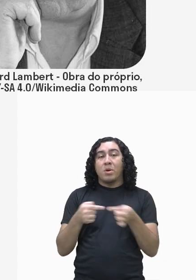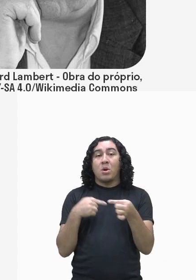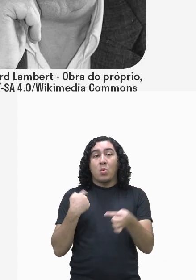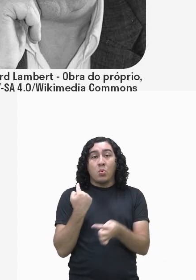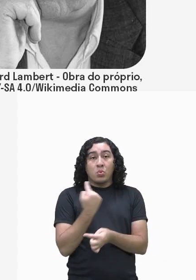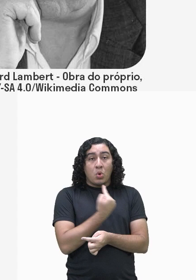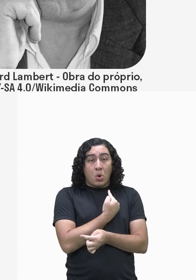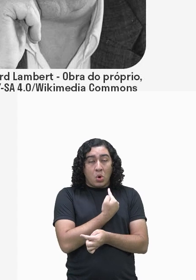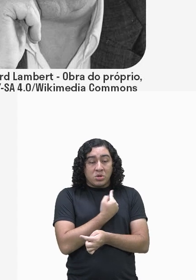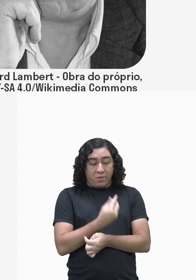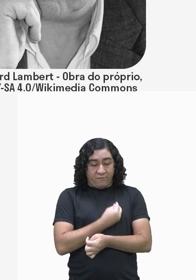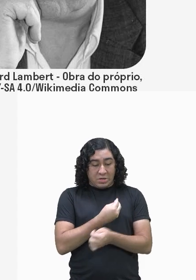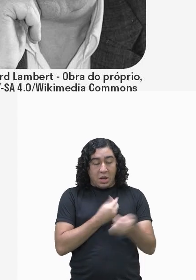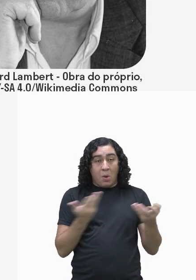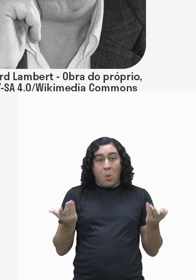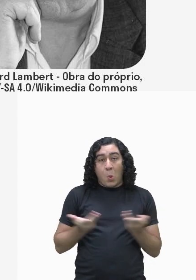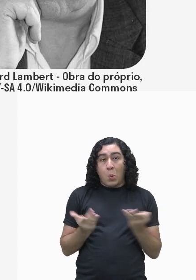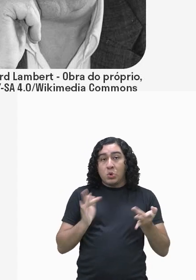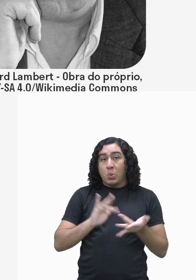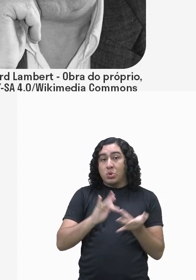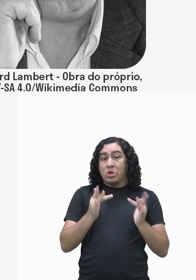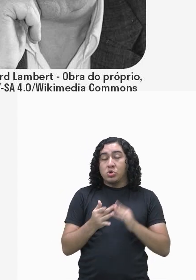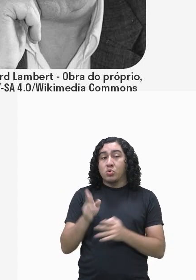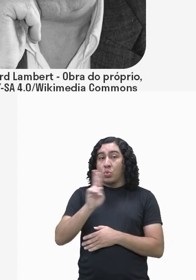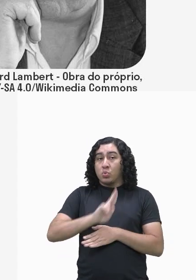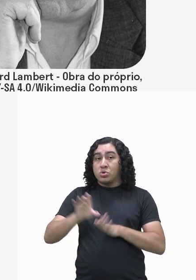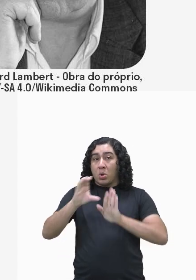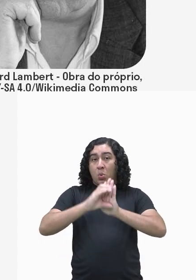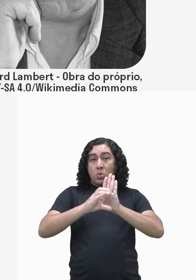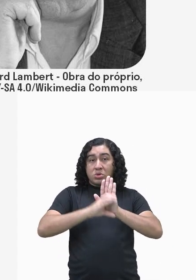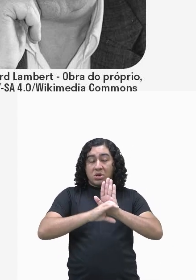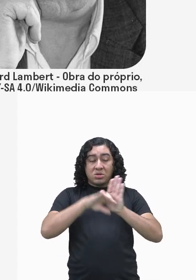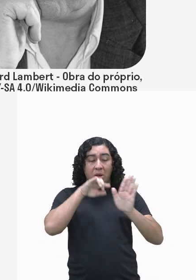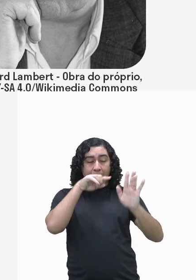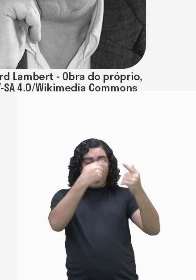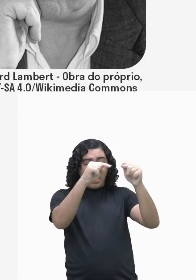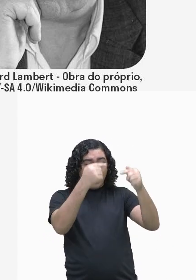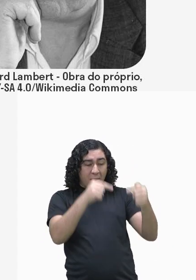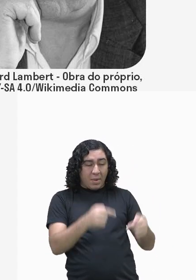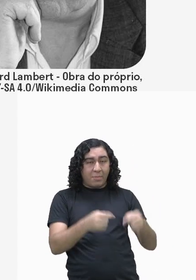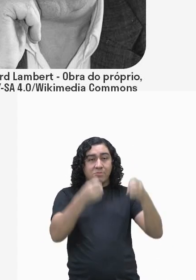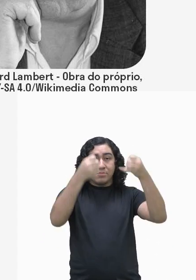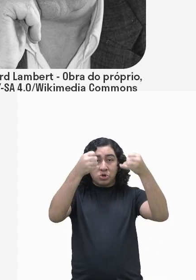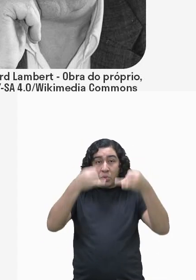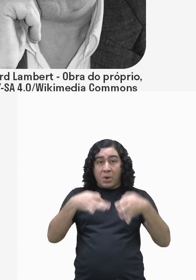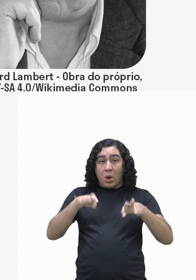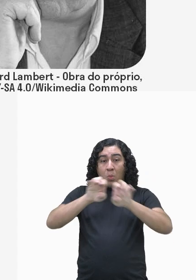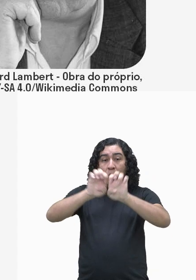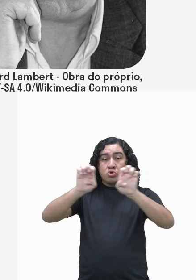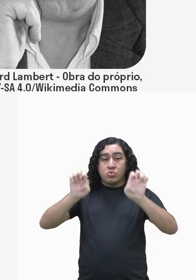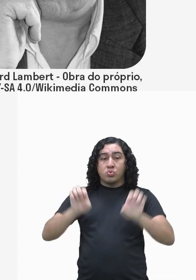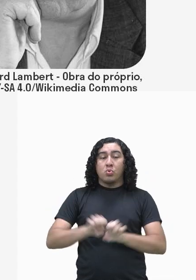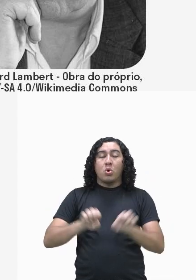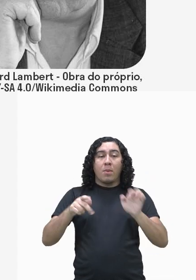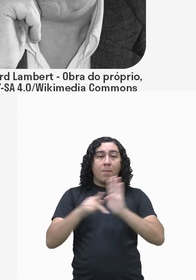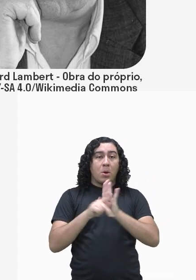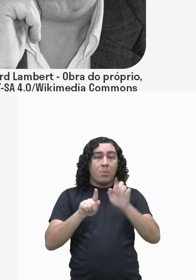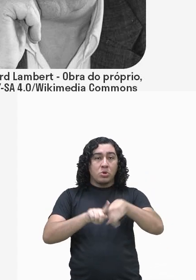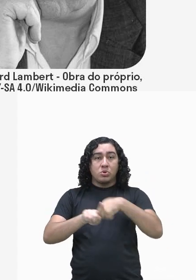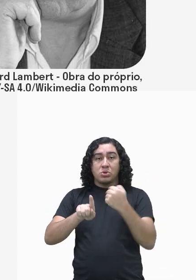tempos e ele usa conceitos para explicar uma estrutura subjacente do